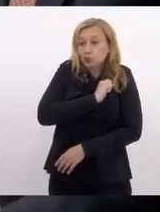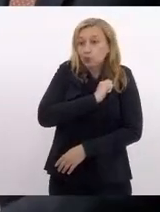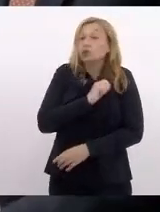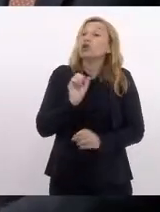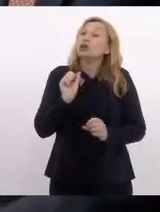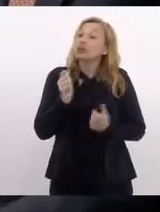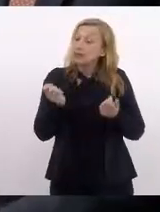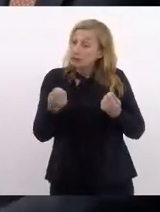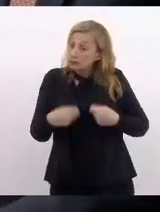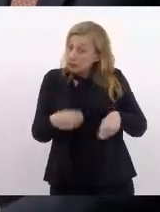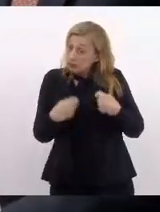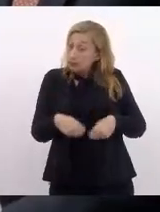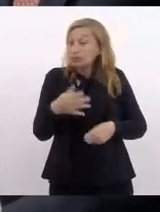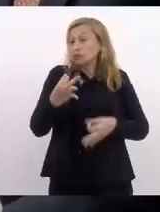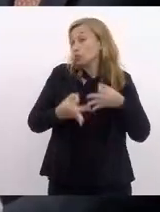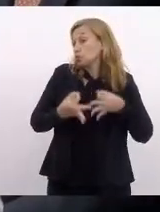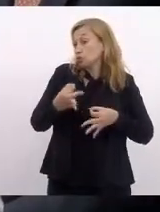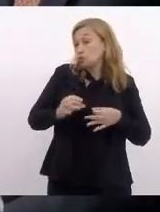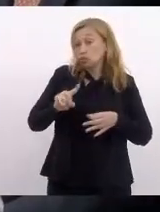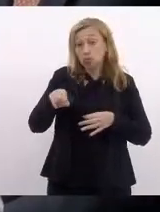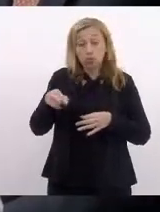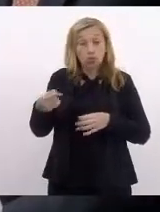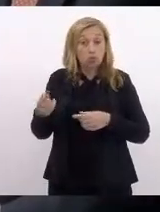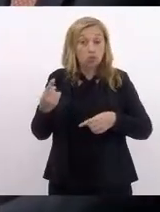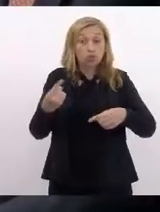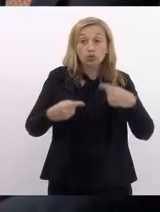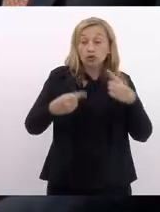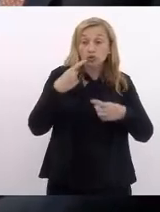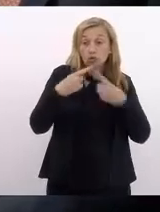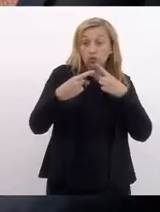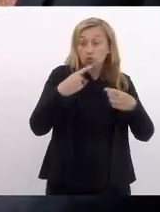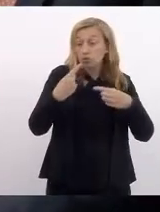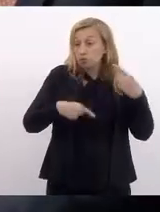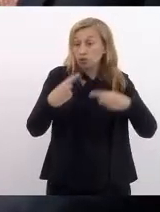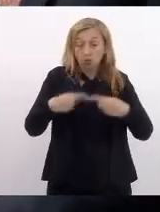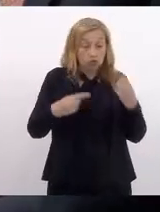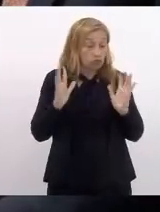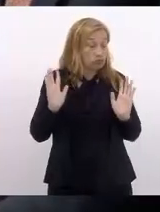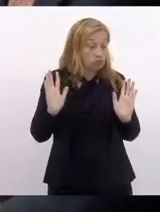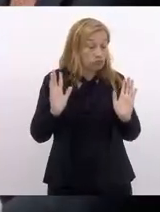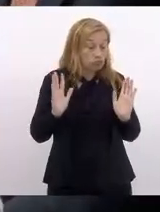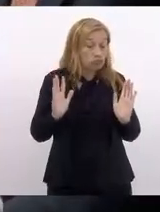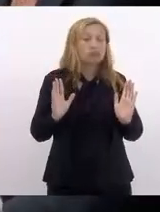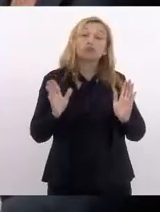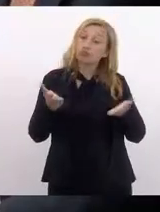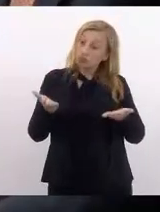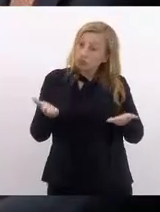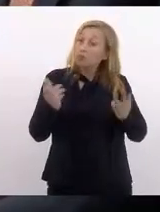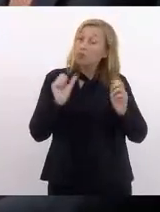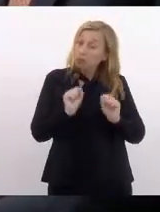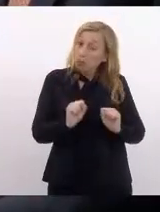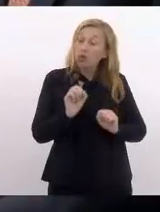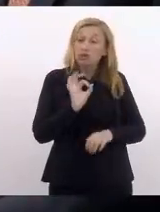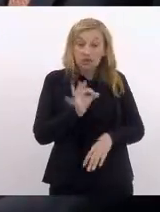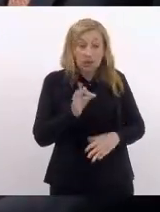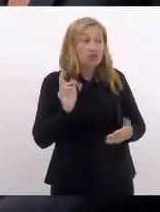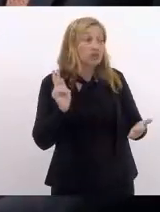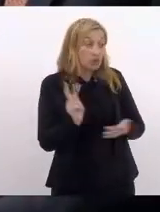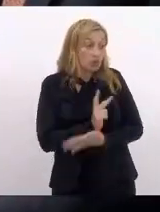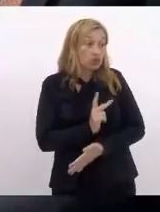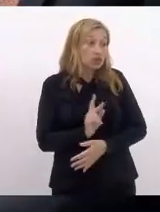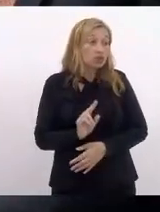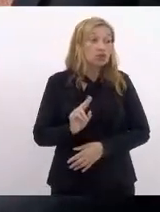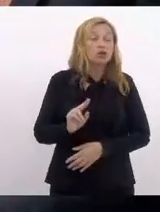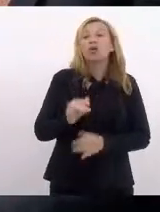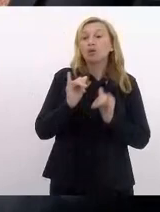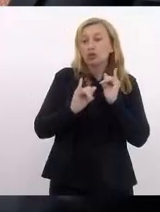a necessidade da judicialização ou de um embate político ou de um debate político e isso pode de fato acontecer